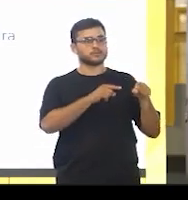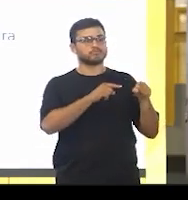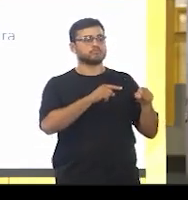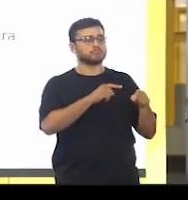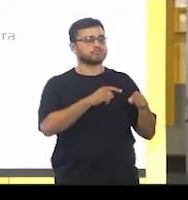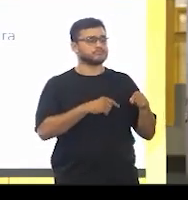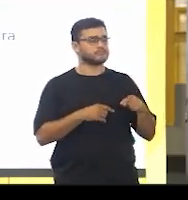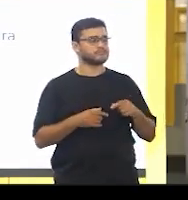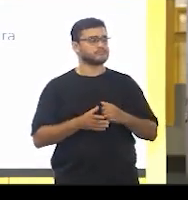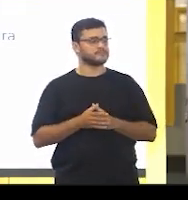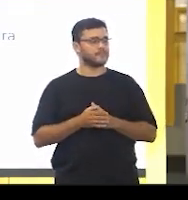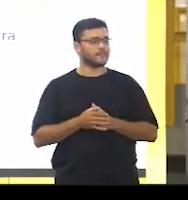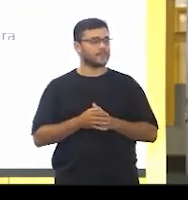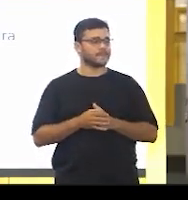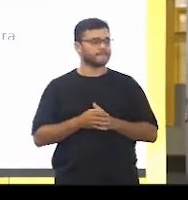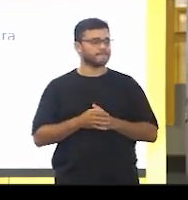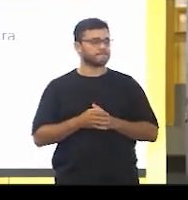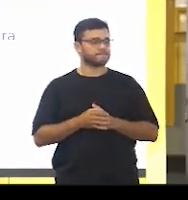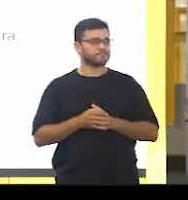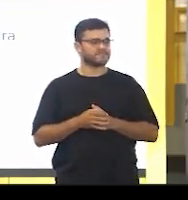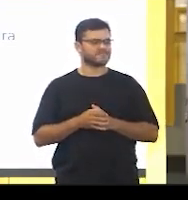eu escutei dali. Tá?